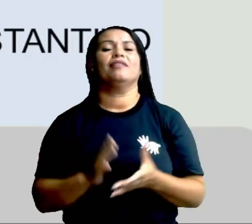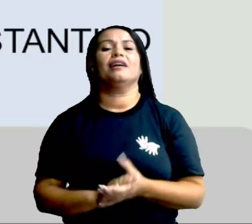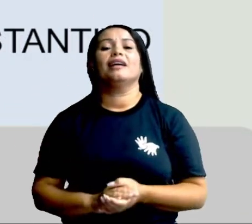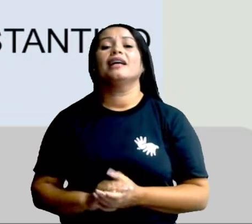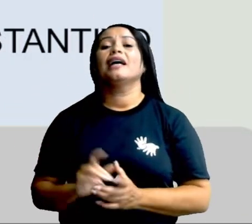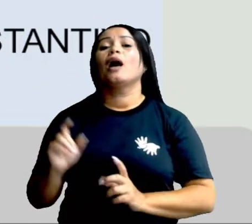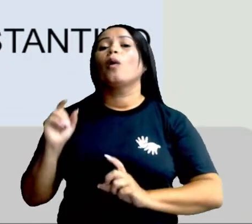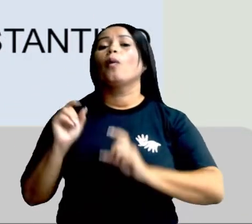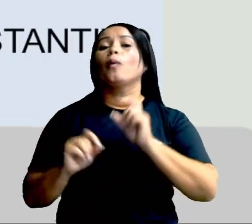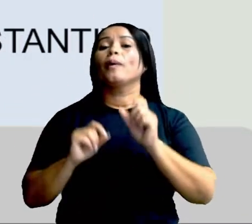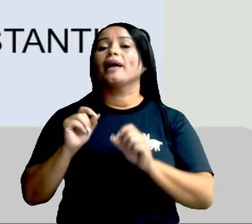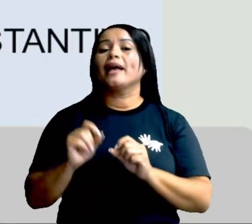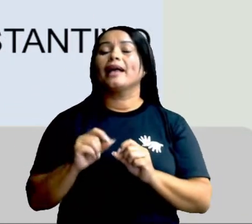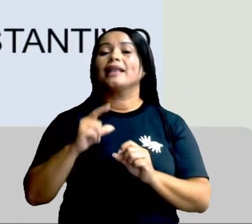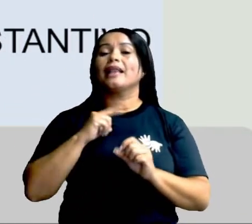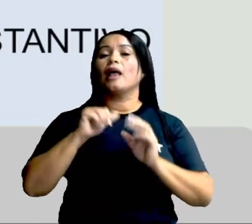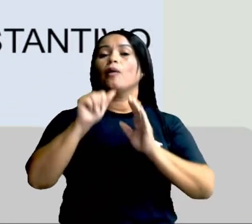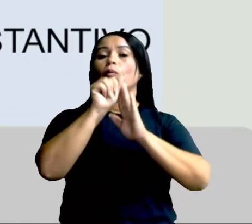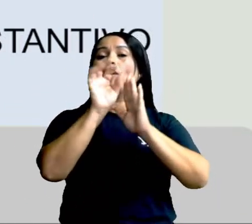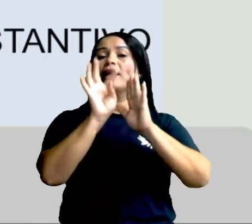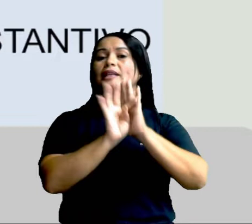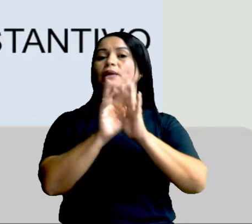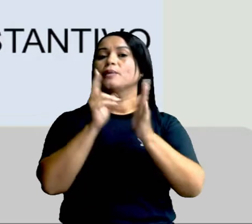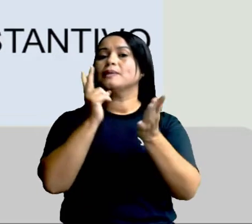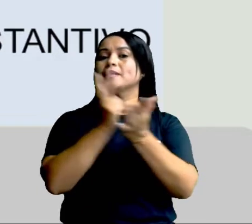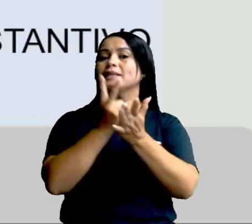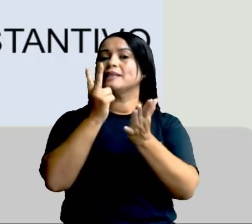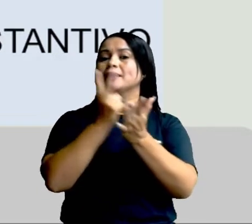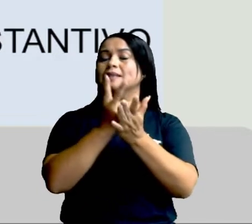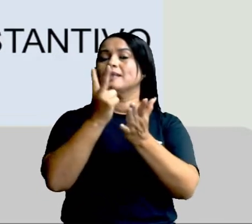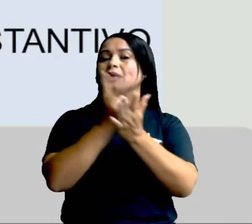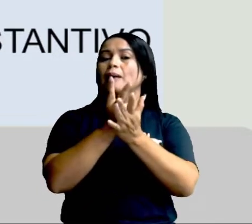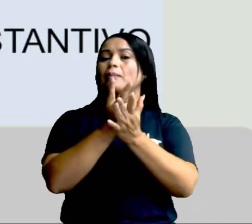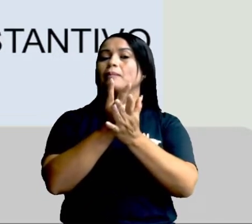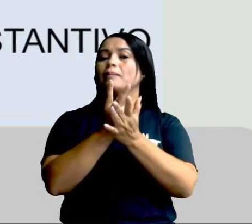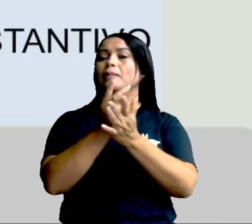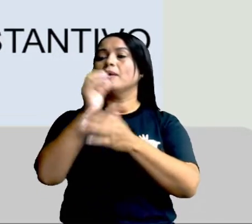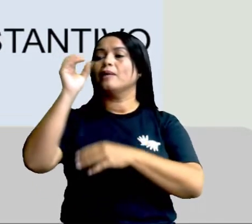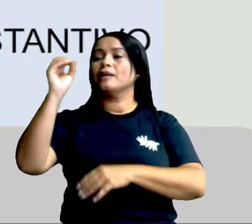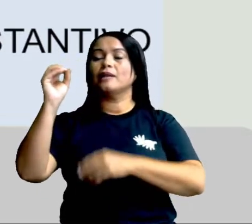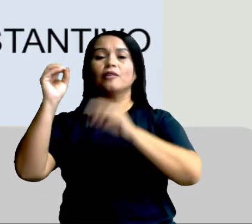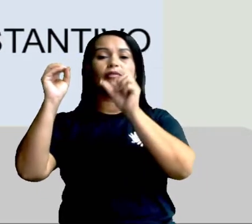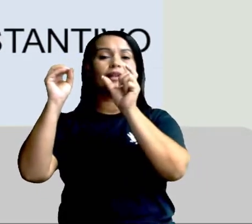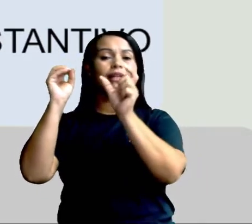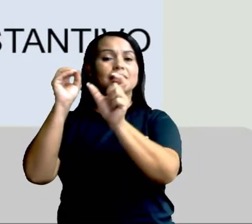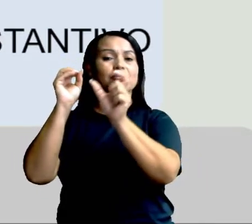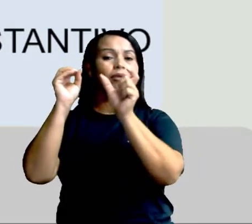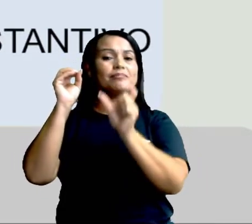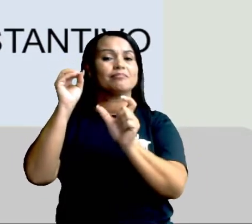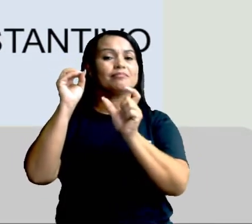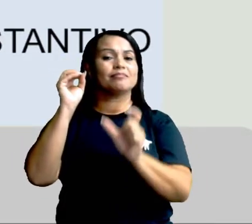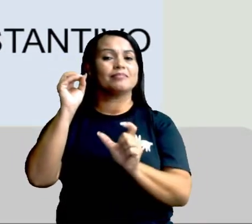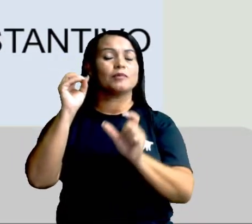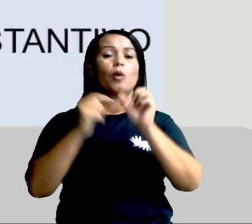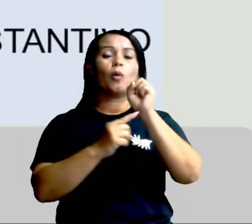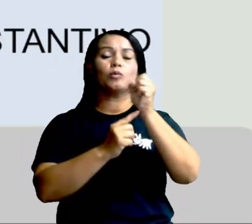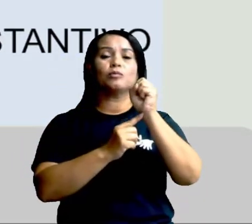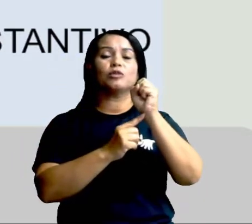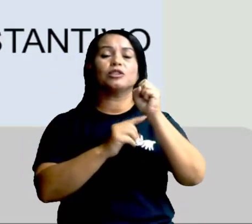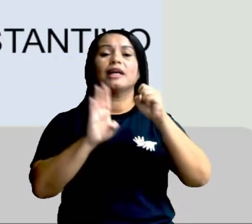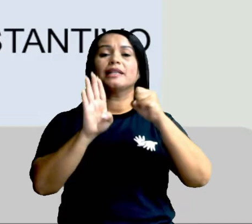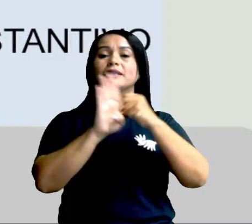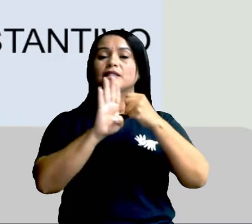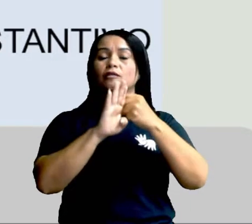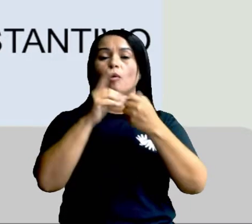Então, observa que o artigo, ele está sempre acompanhando o substantivo. Vamos